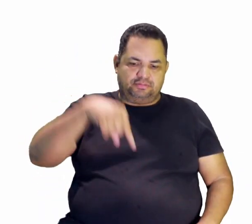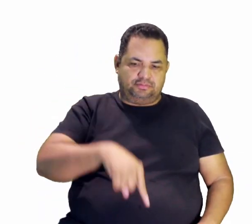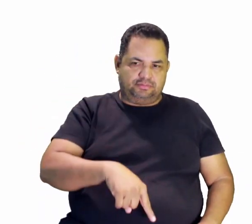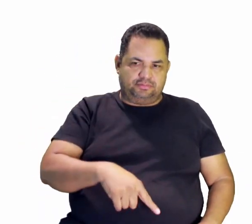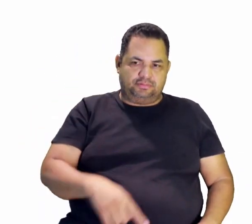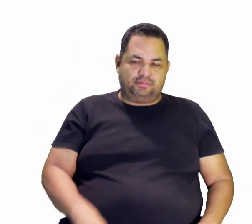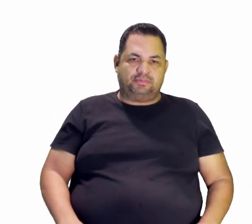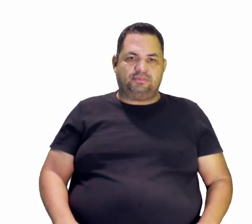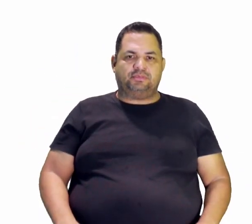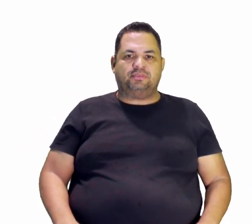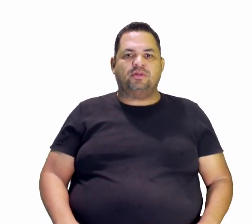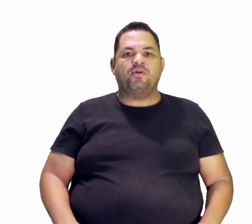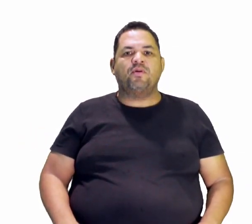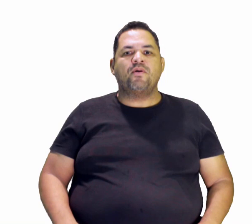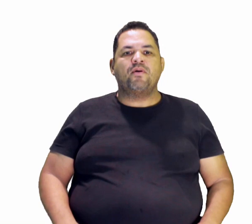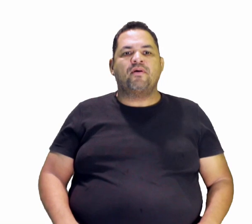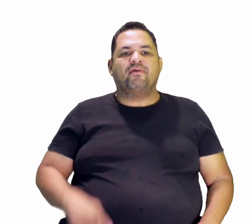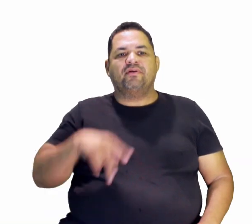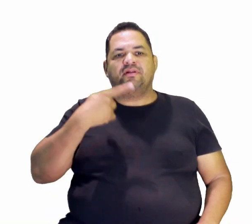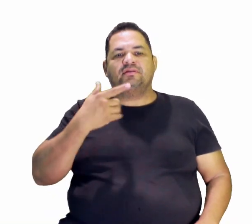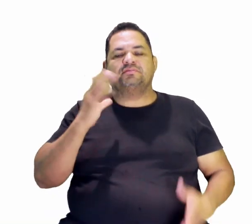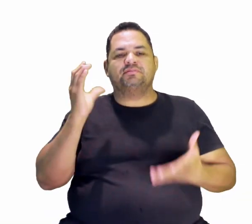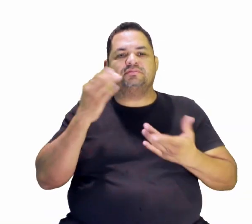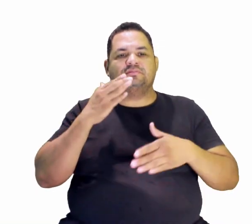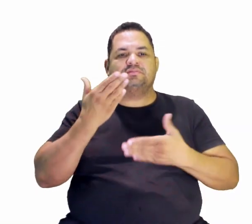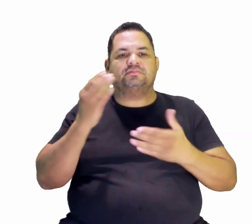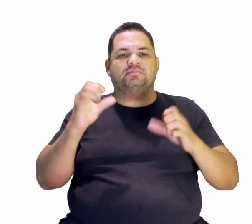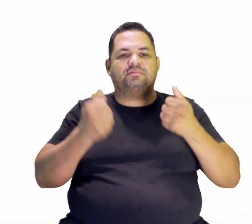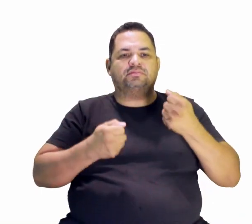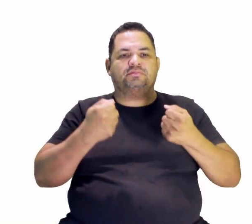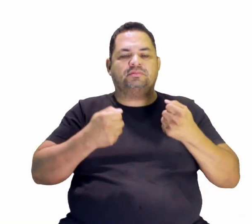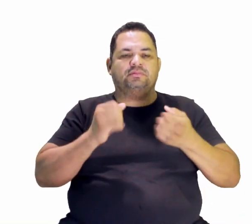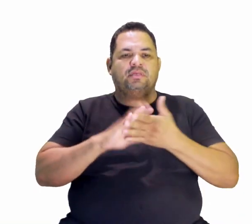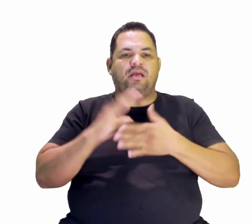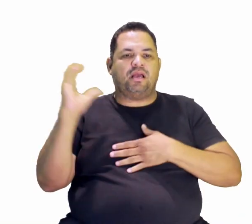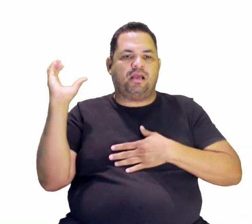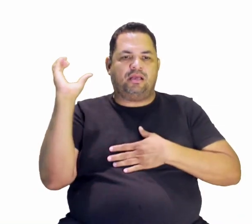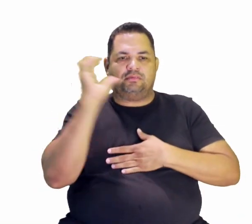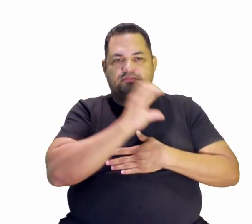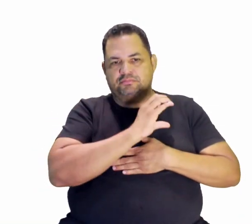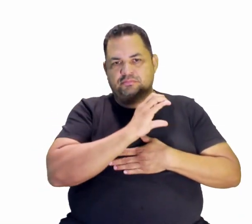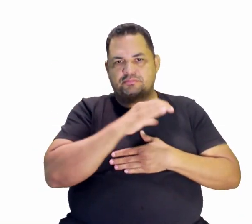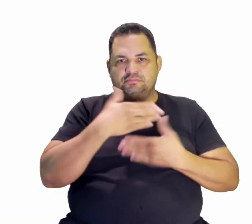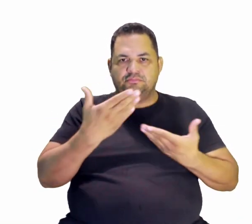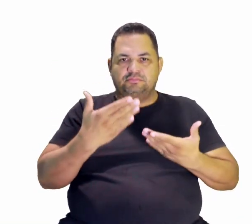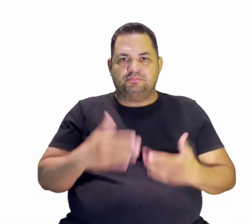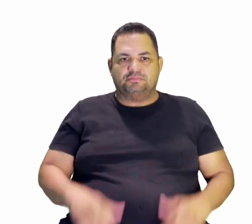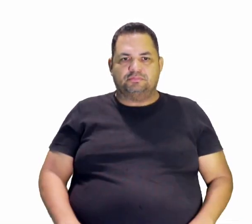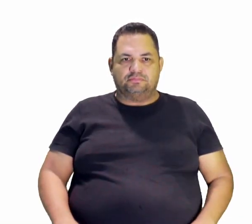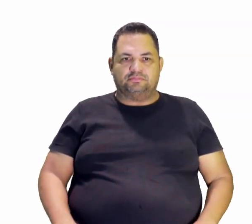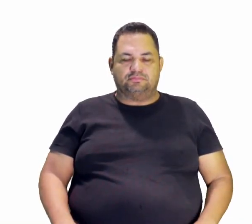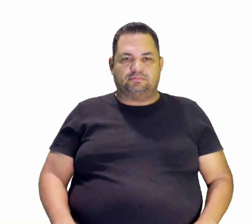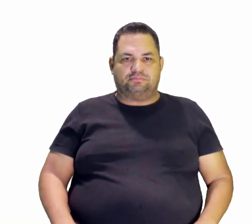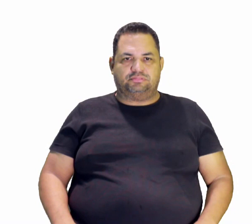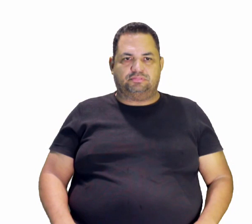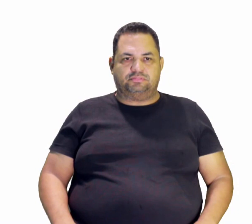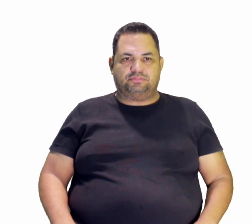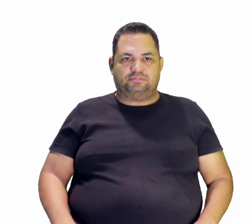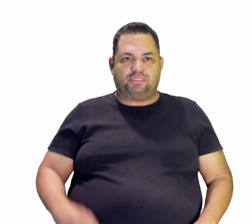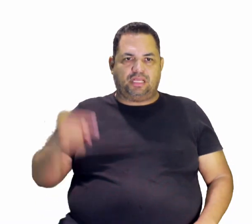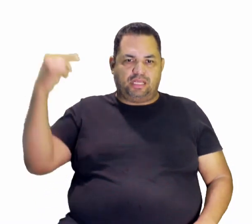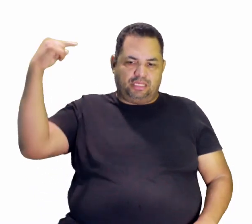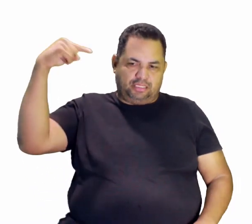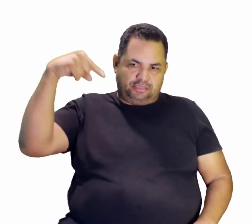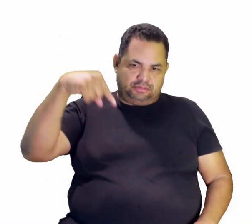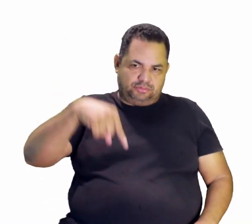na horizontal, como antes, falando dos carros e tal. Acelerado, quando a velocidade aumenta, com o passar do tempo, ele está caindo, né? Então o